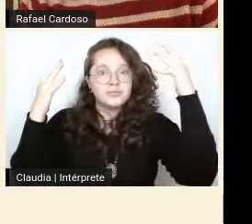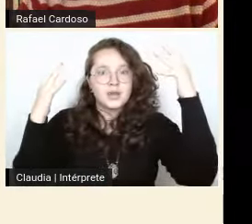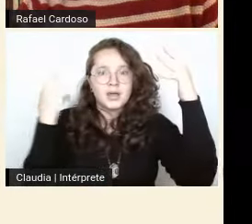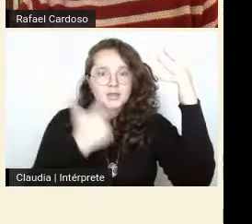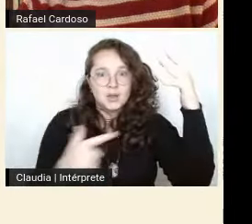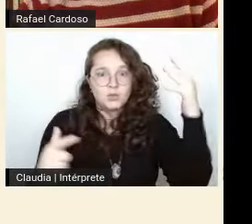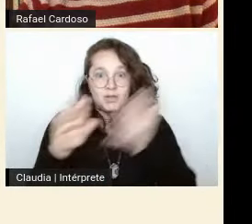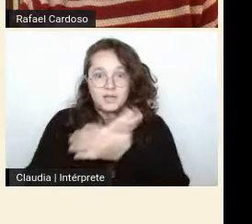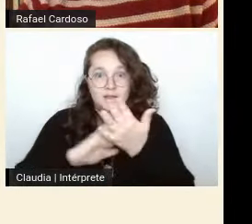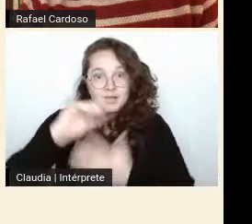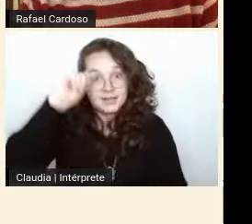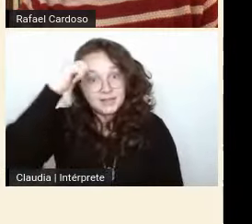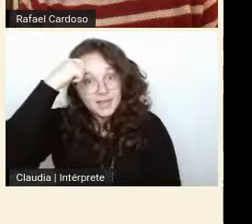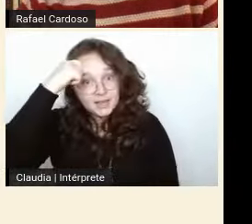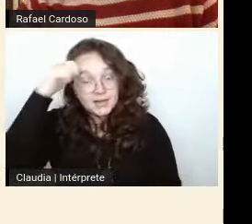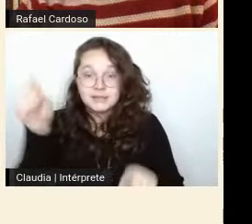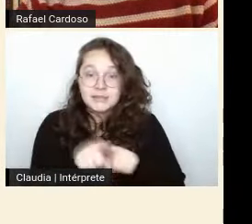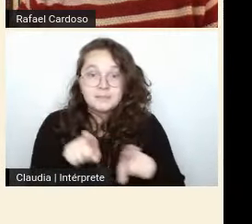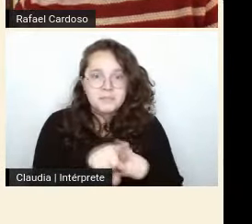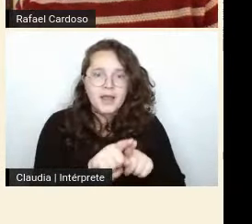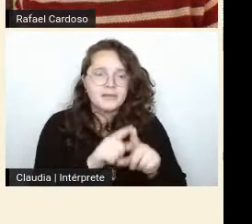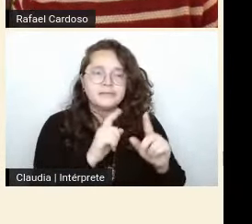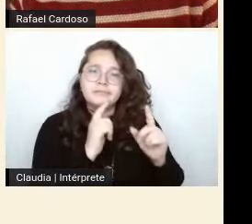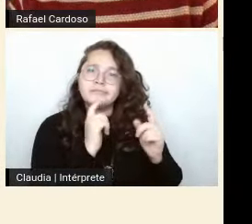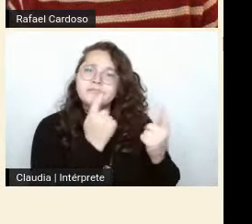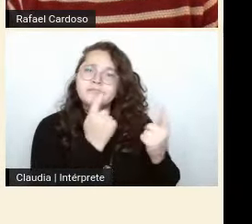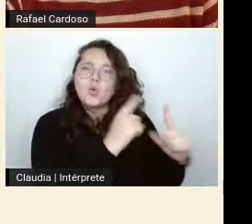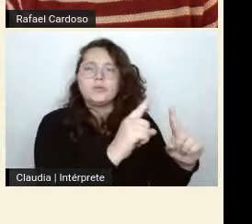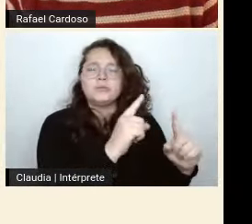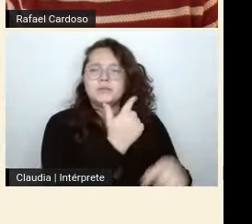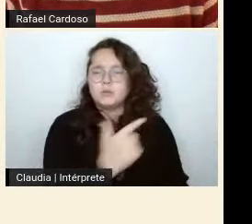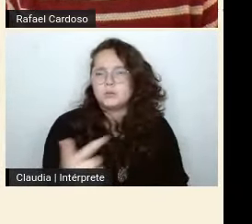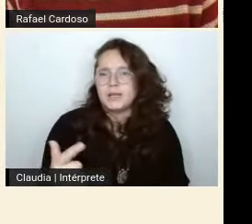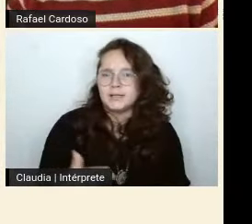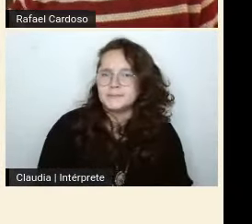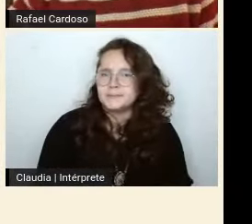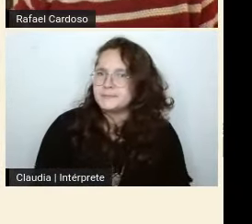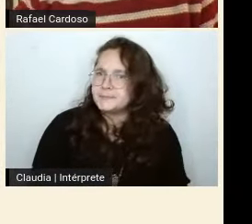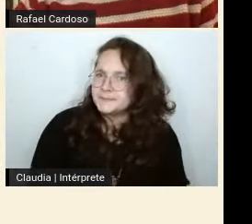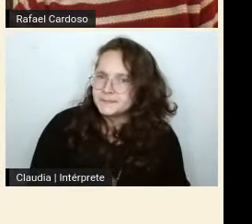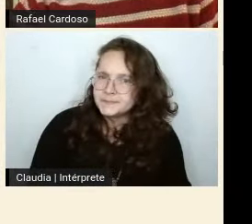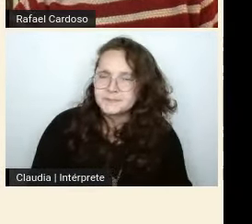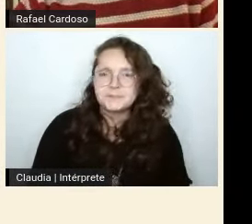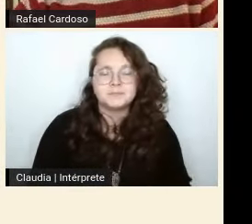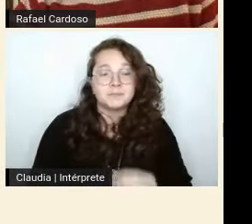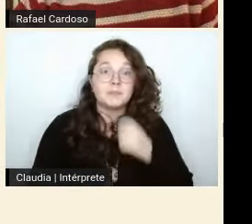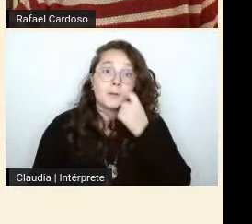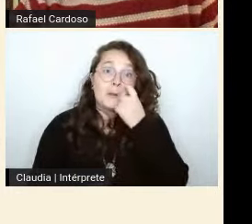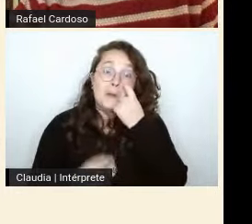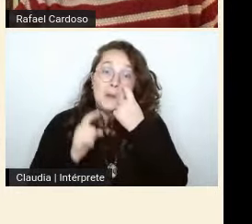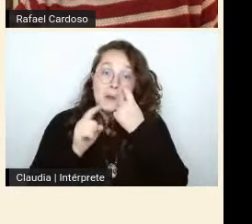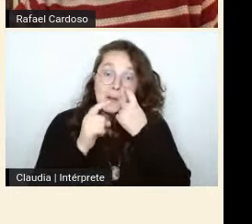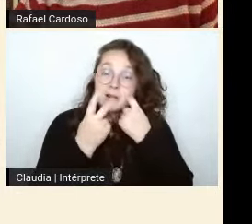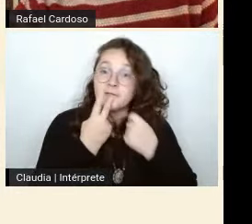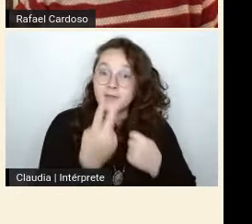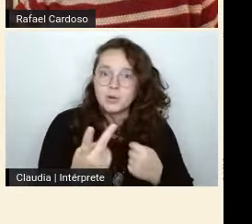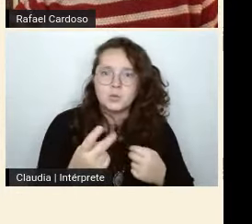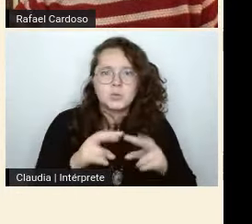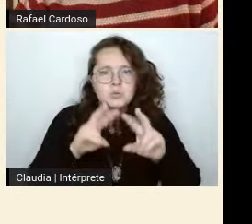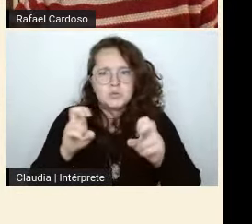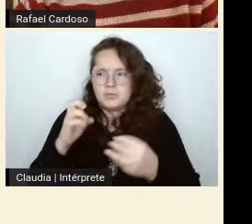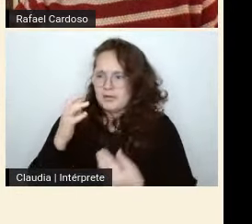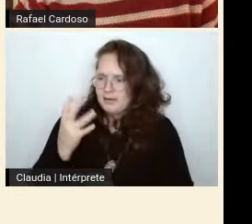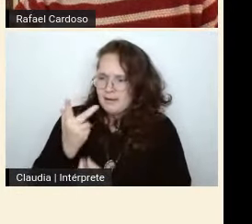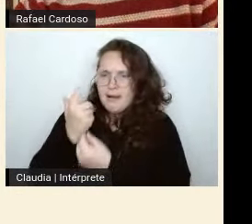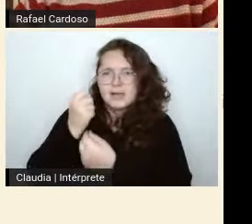também arroios gentis. Fecha aspas. Essa menção enviesada à arte negra